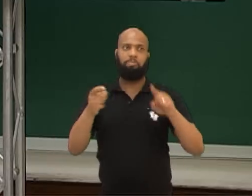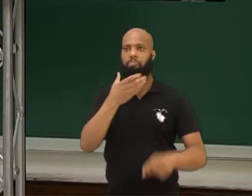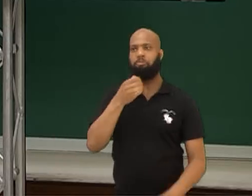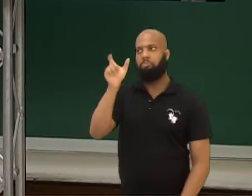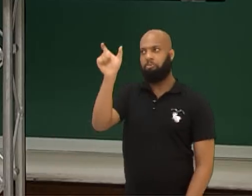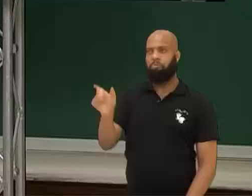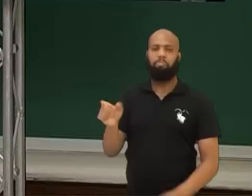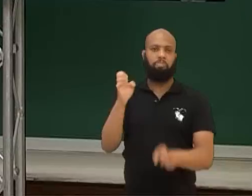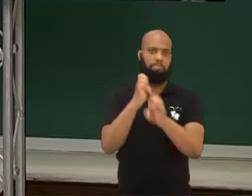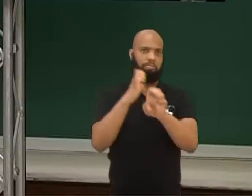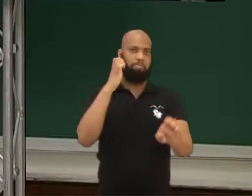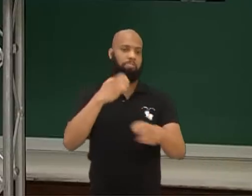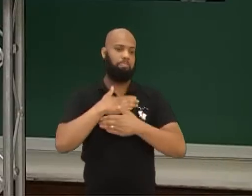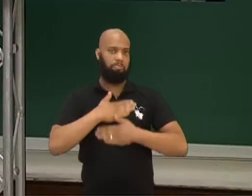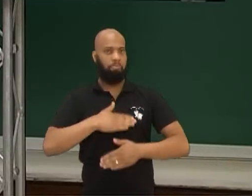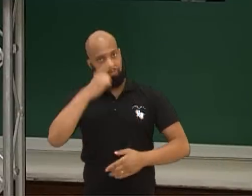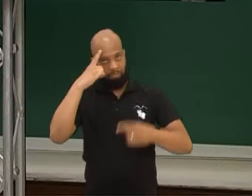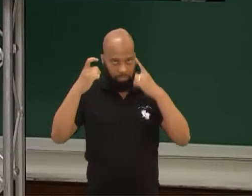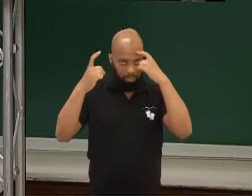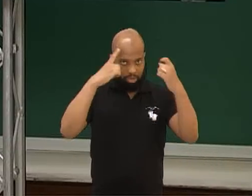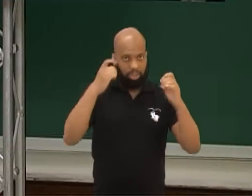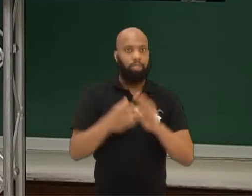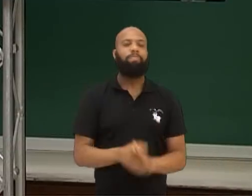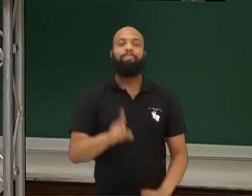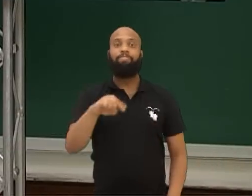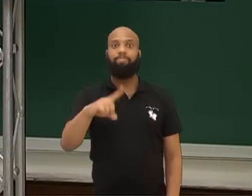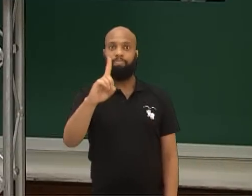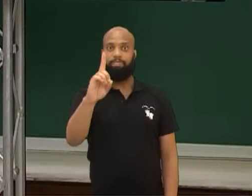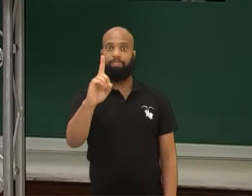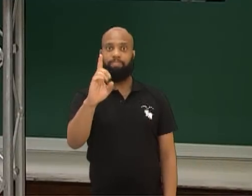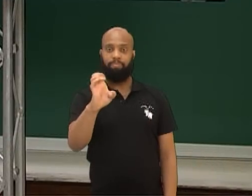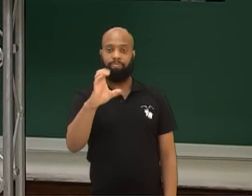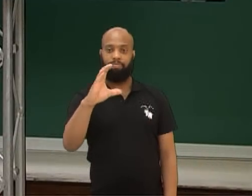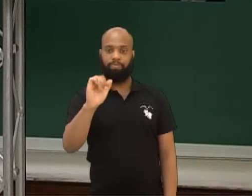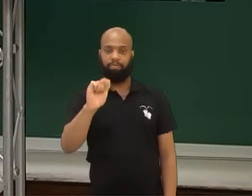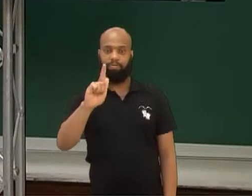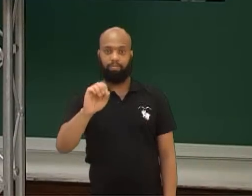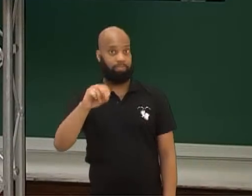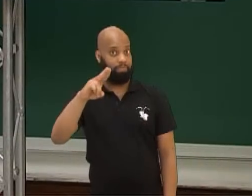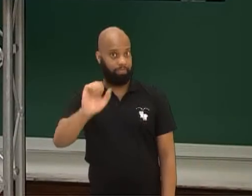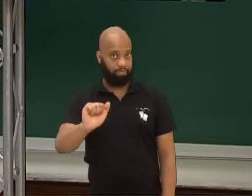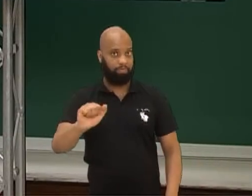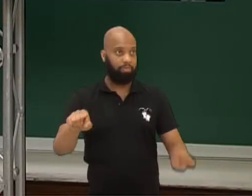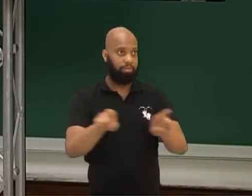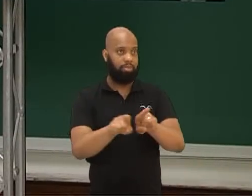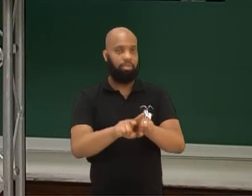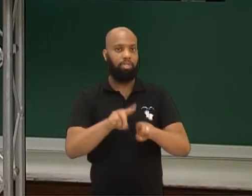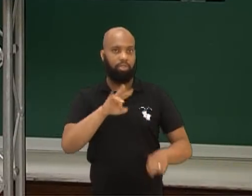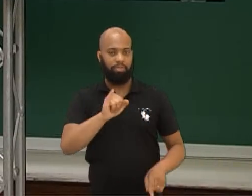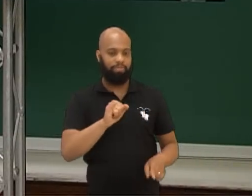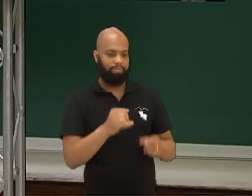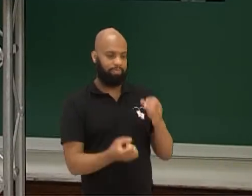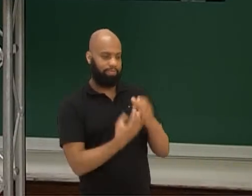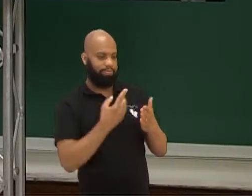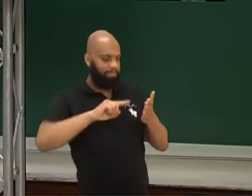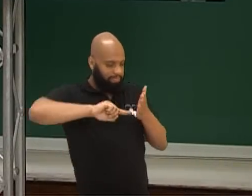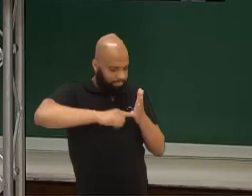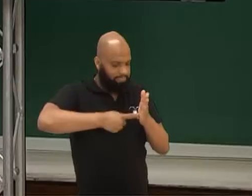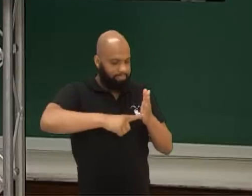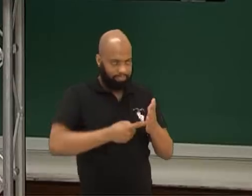engenheiro, ele gosta de inventar. Claro que para isso ele vai ter que inventar também uma chave que dê certo ali,